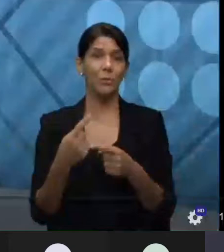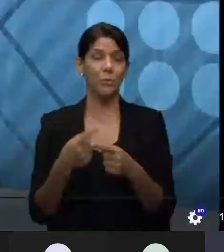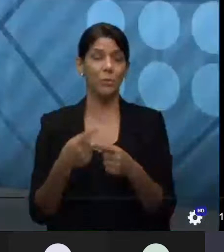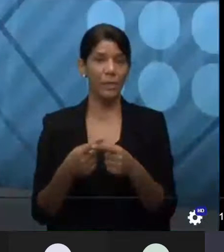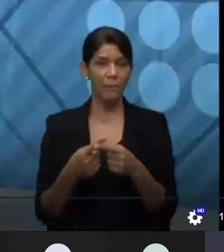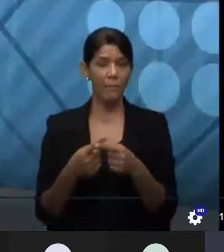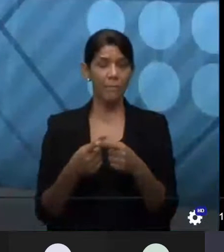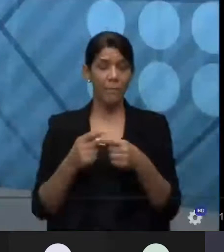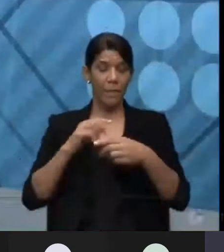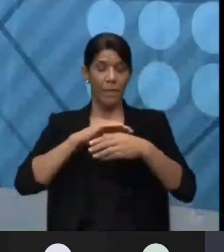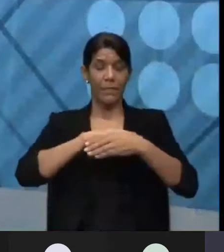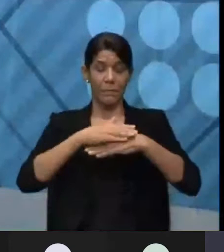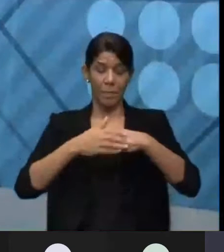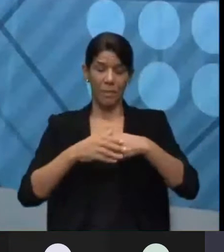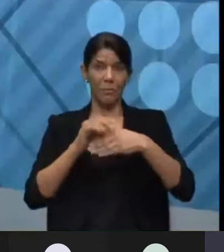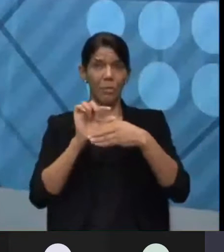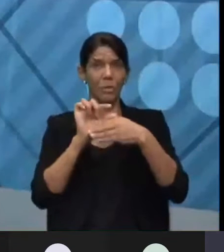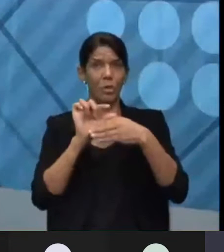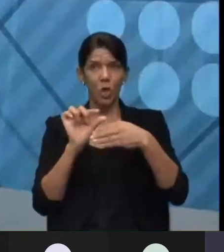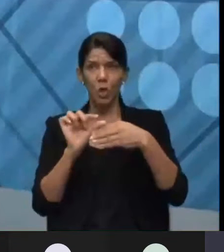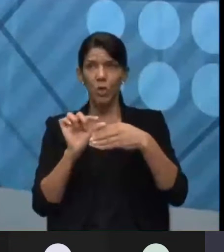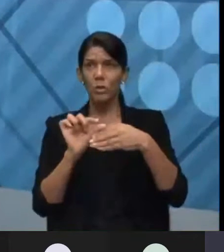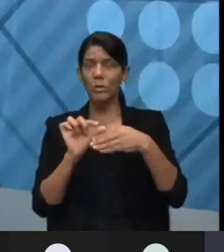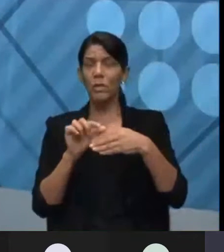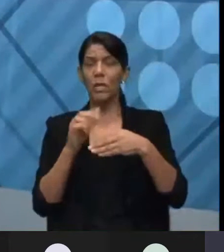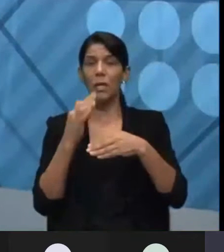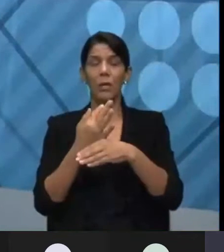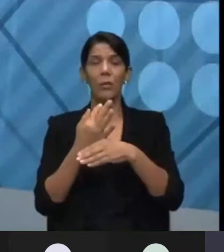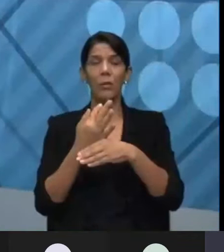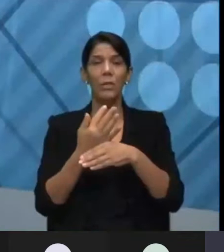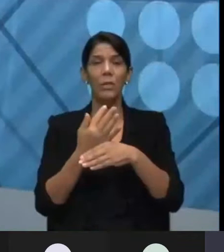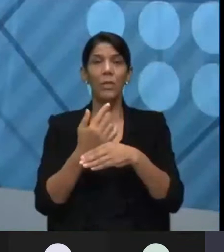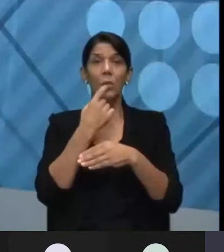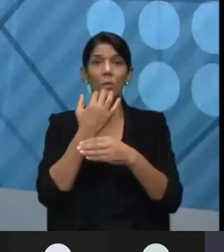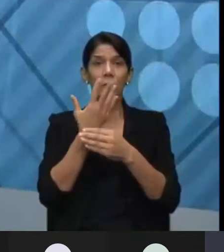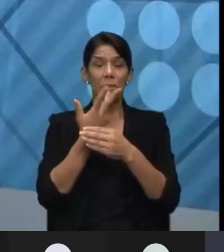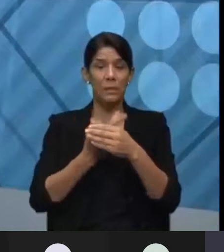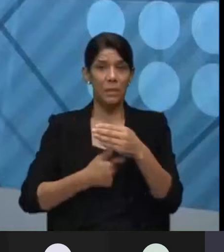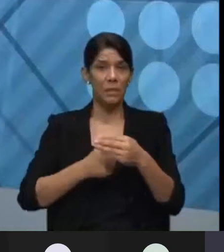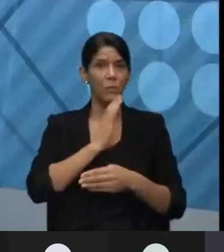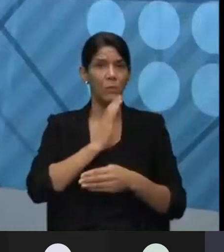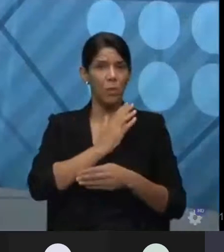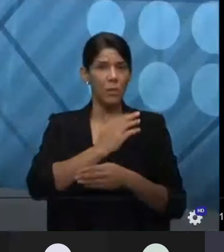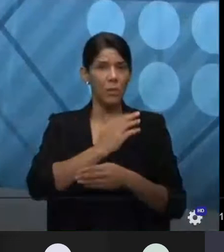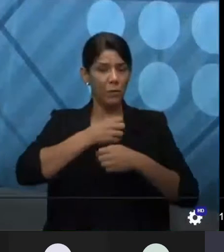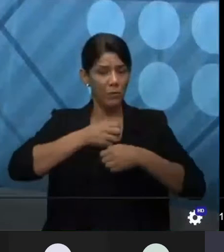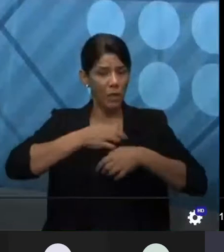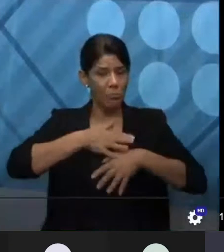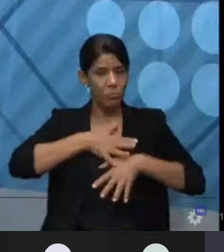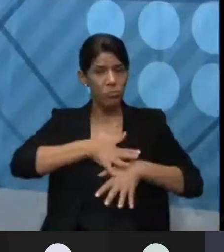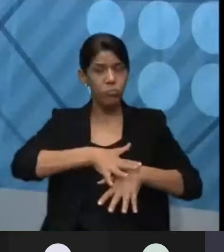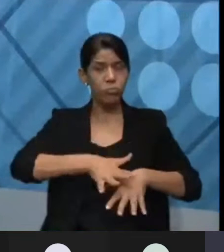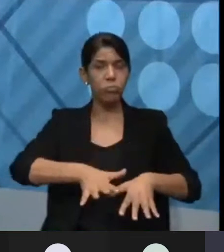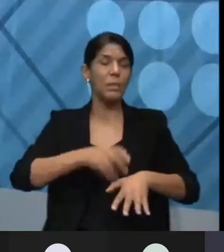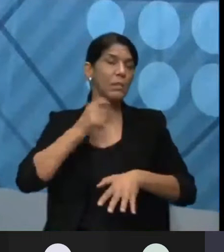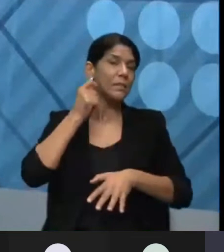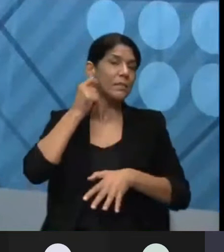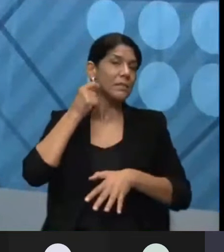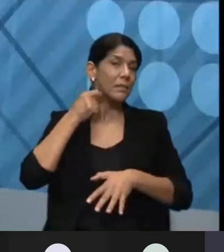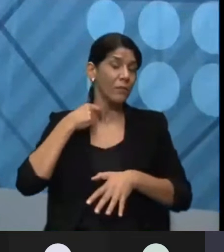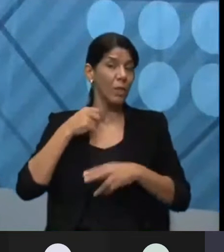por quê? Porque essa parede espessa, ela vai suportar o sangue que sai direto do coração e que vai fluir ali